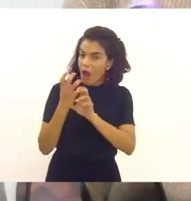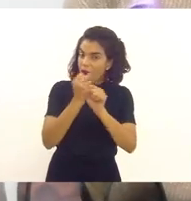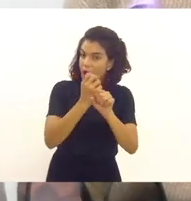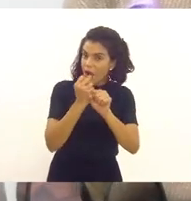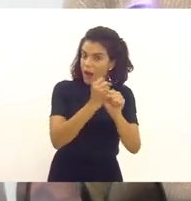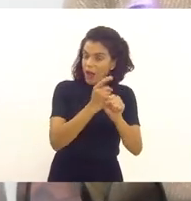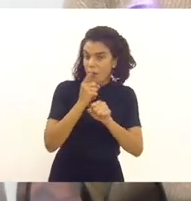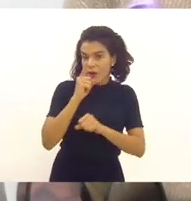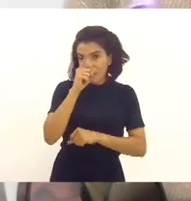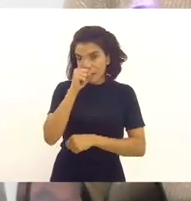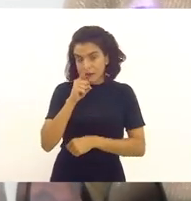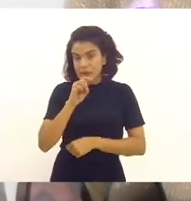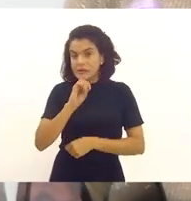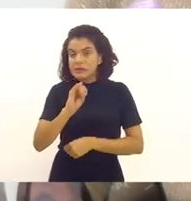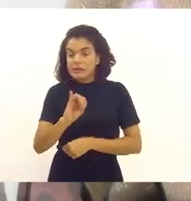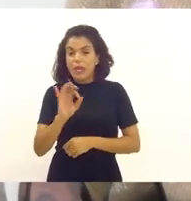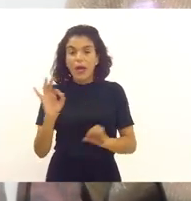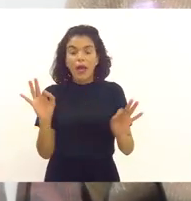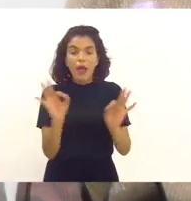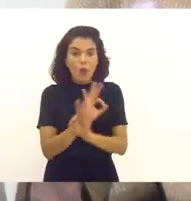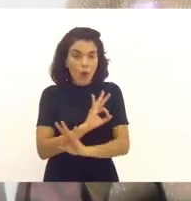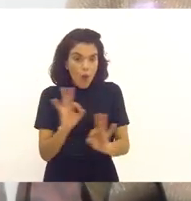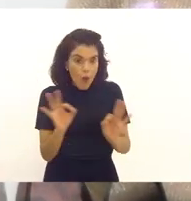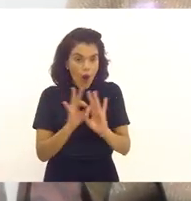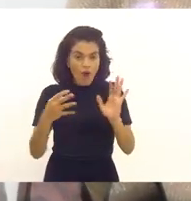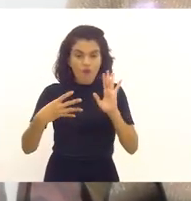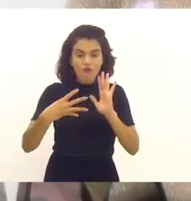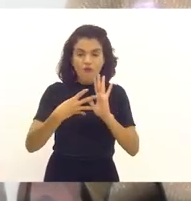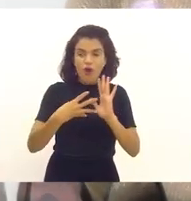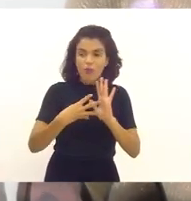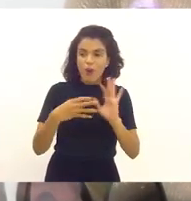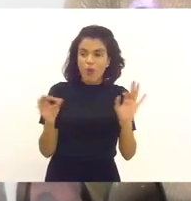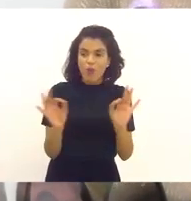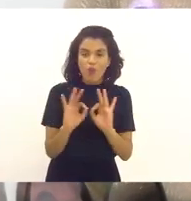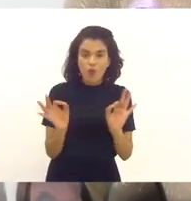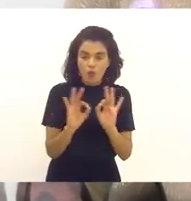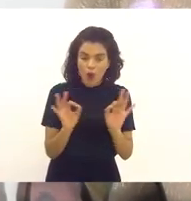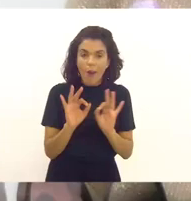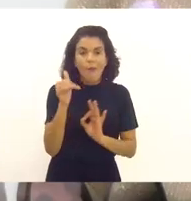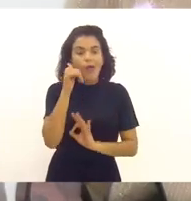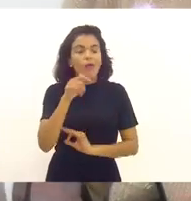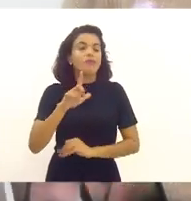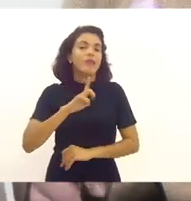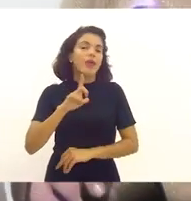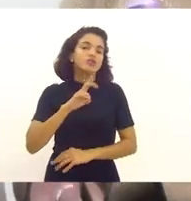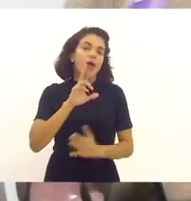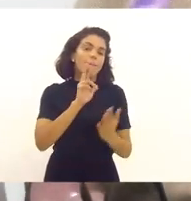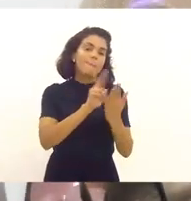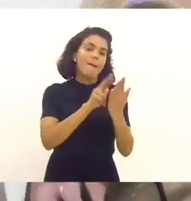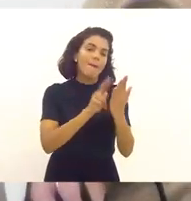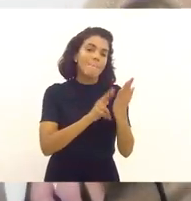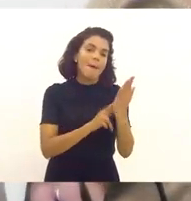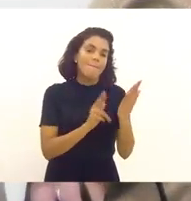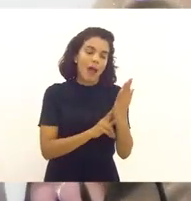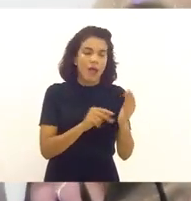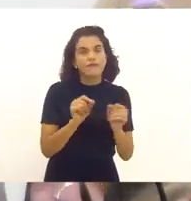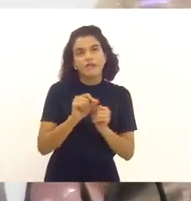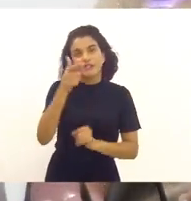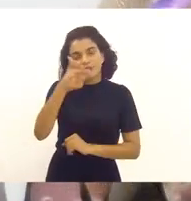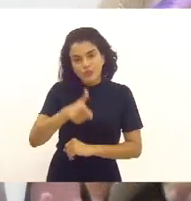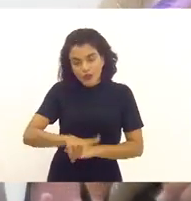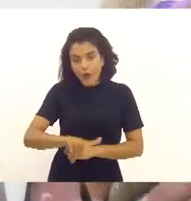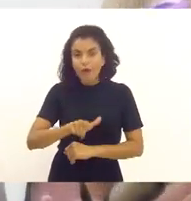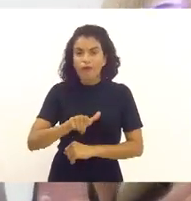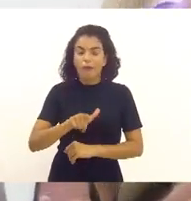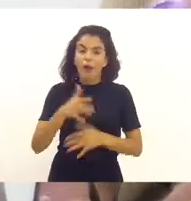dessa mulher se ela não tiver não vier com esse com esse formulário a gente mesmo que ela tenha de repente respondido aí a gente acaba tendo que fazer novamente mas